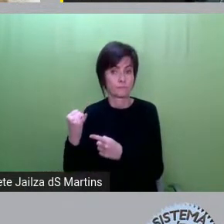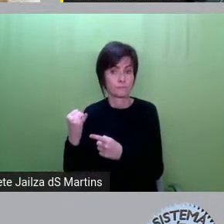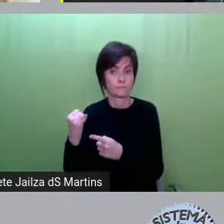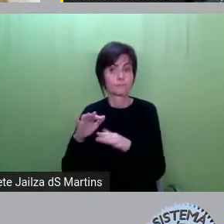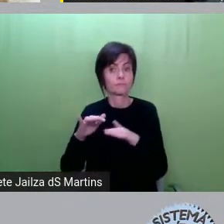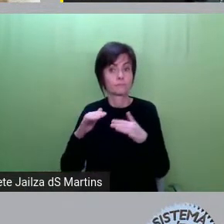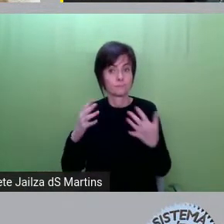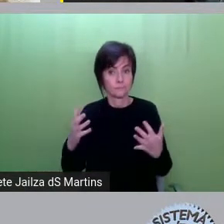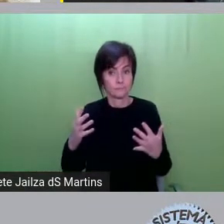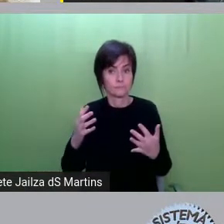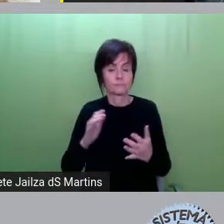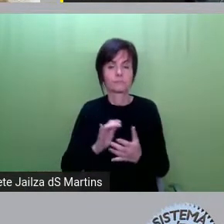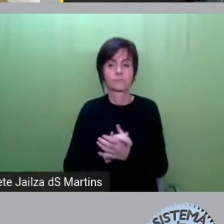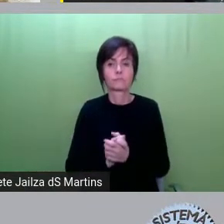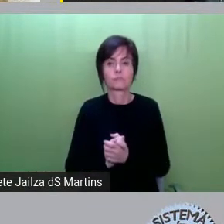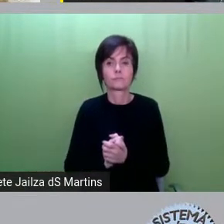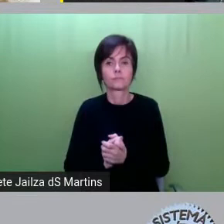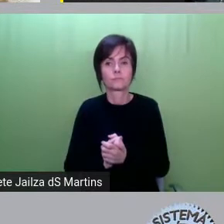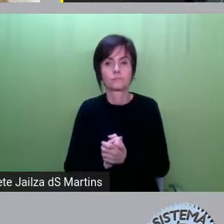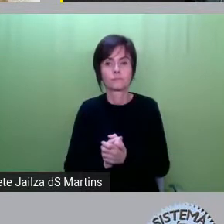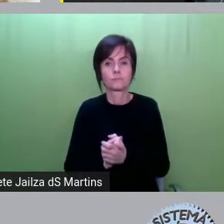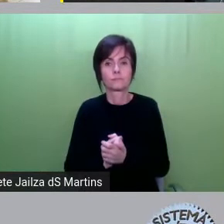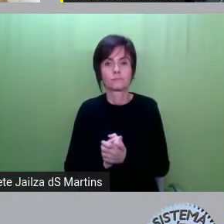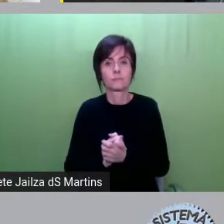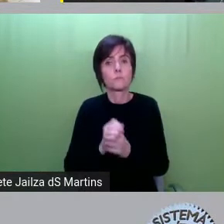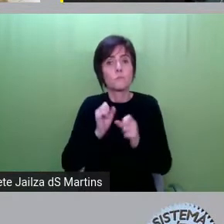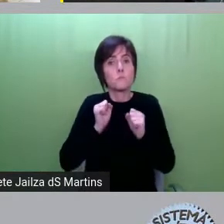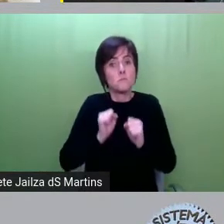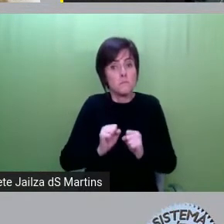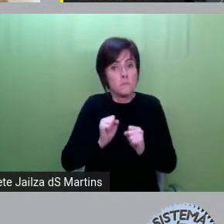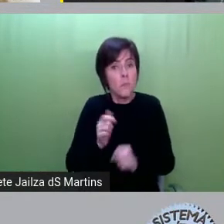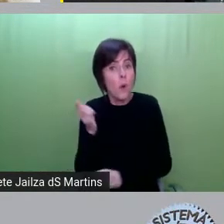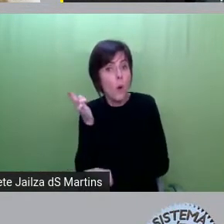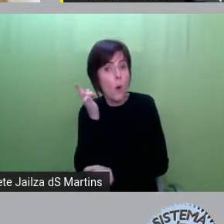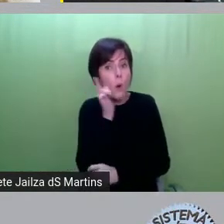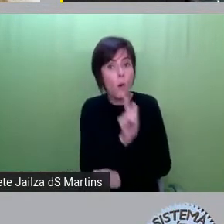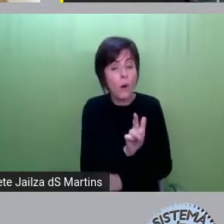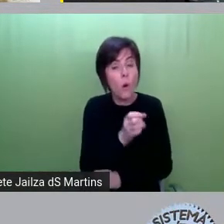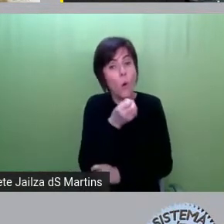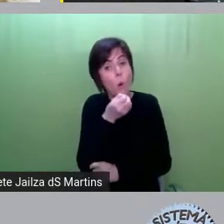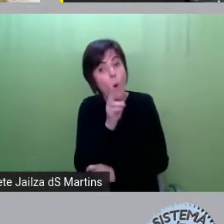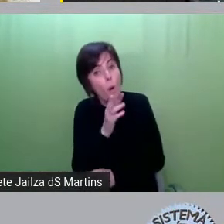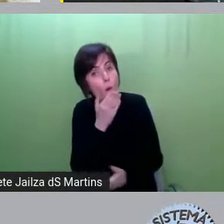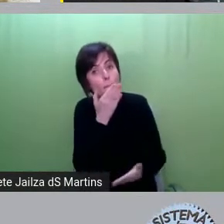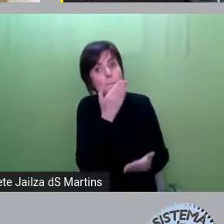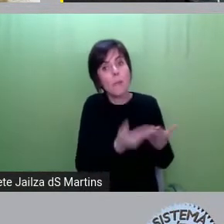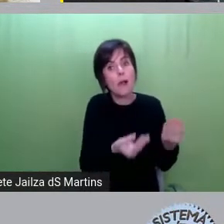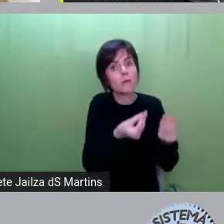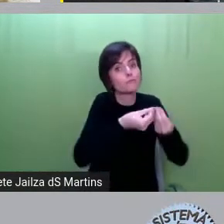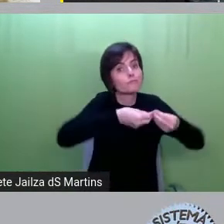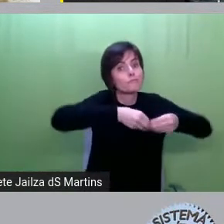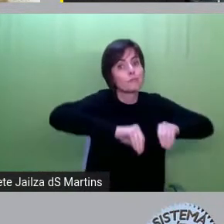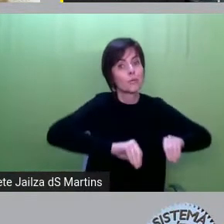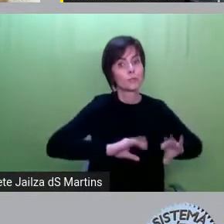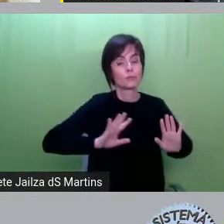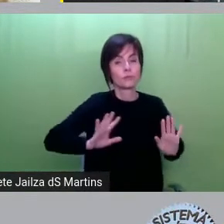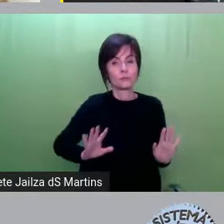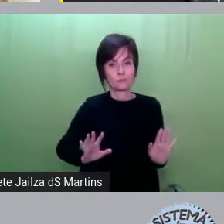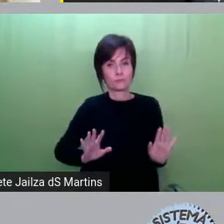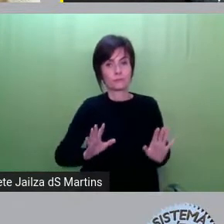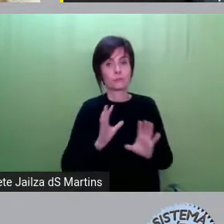Bom, aí eu posso ganhar ou perder. Nas contas que eu fiz,